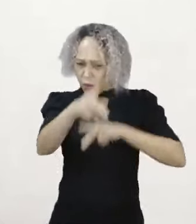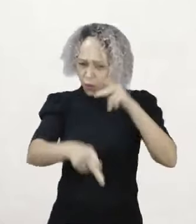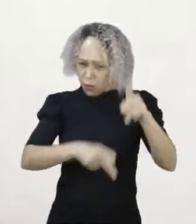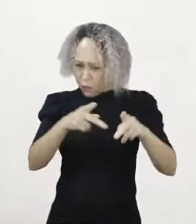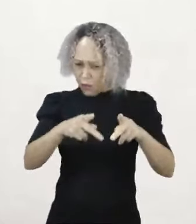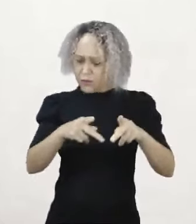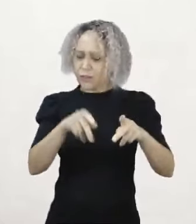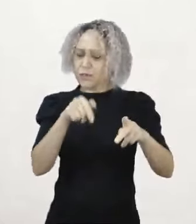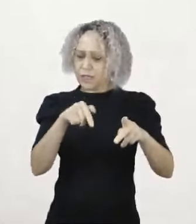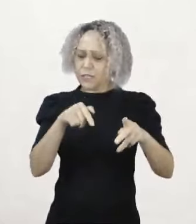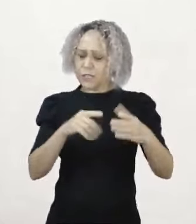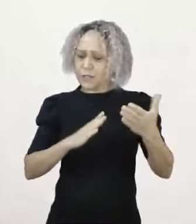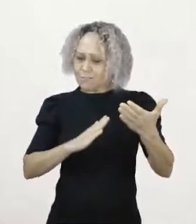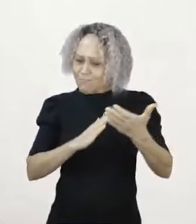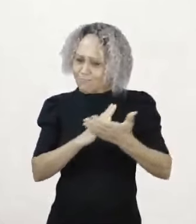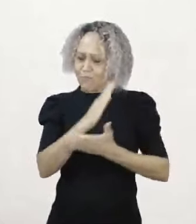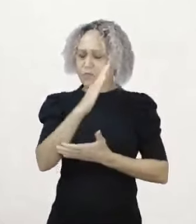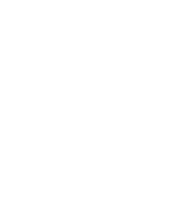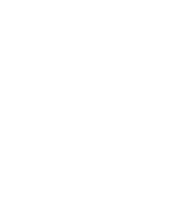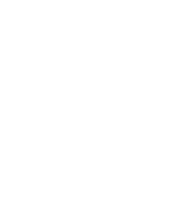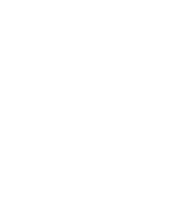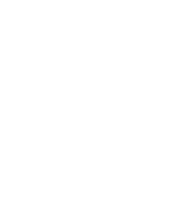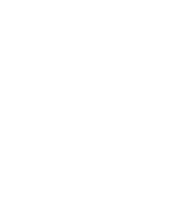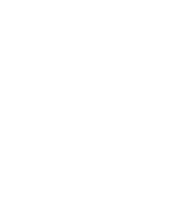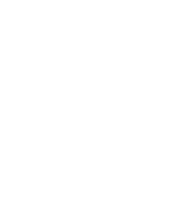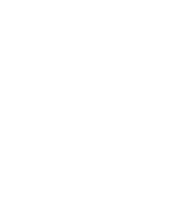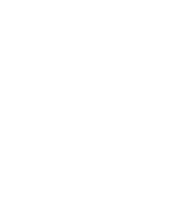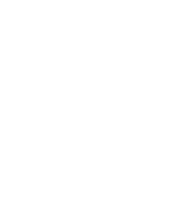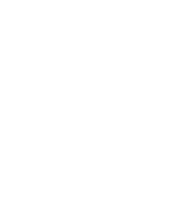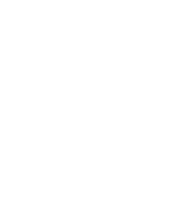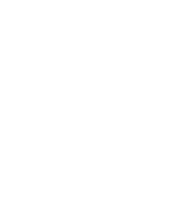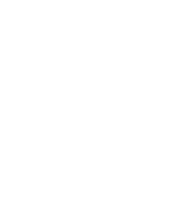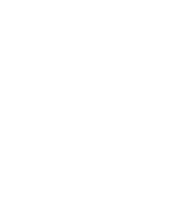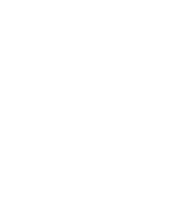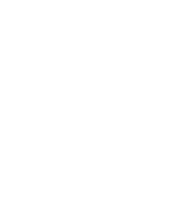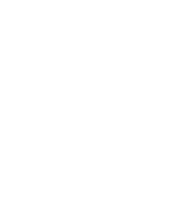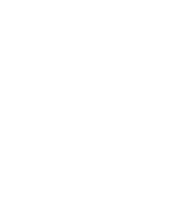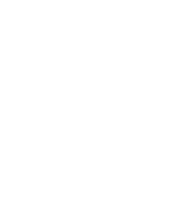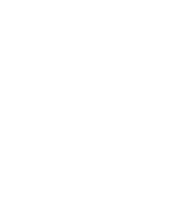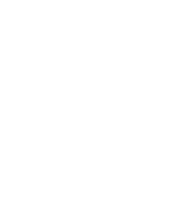isso que nós estamos fazendo aqui em Pernambuco